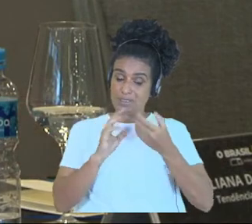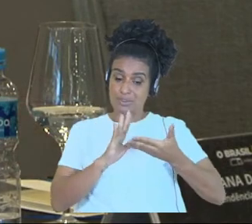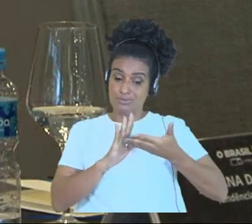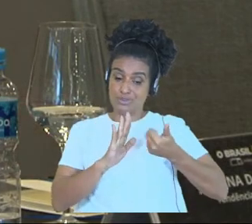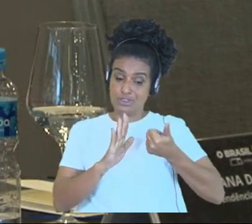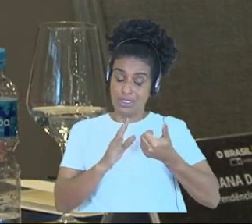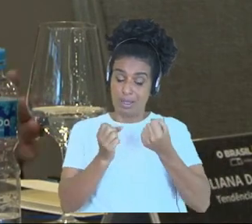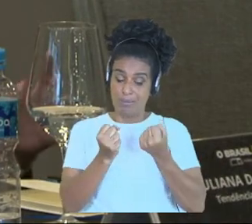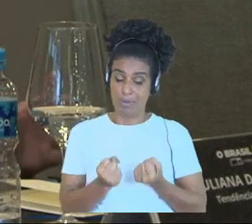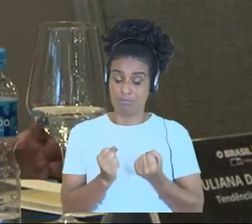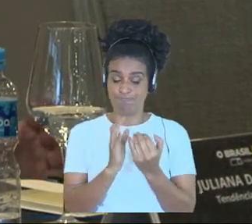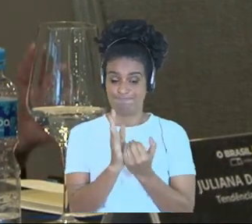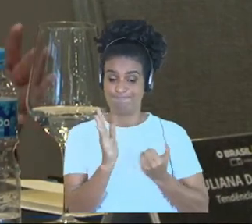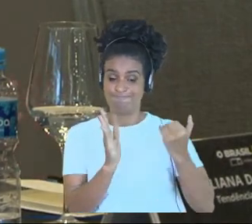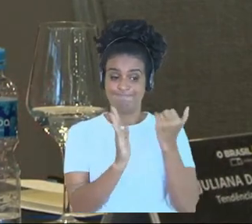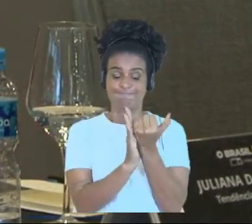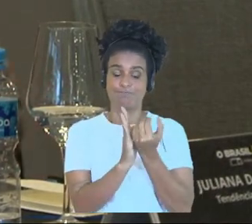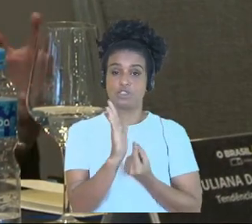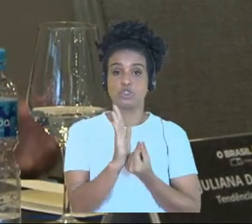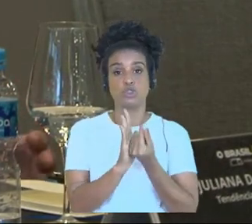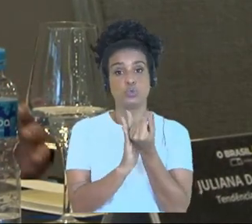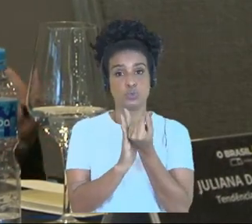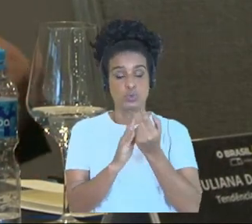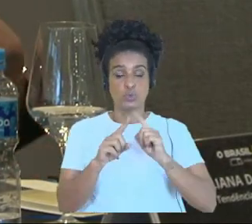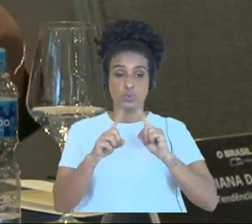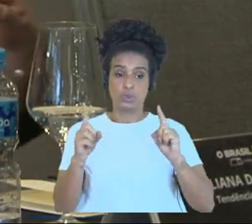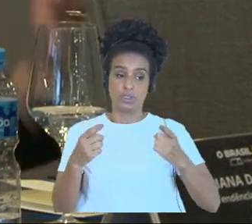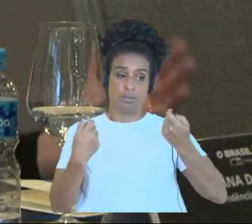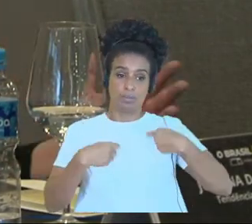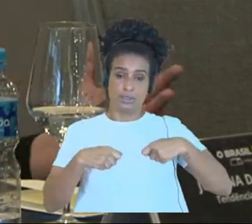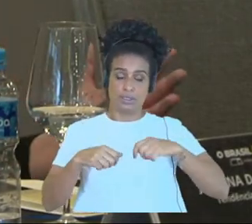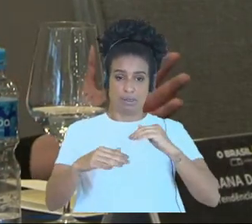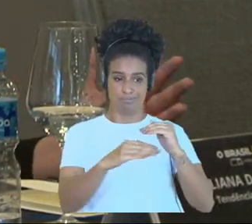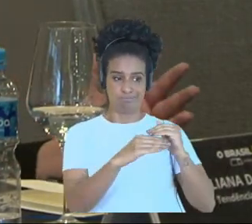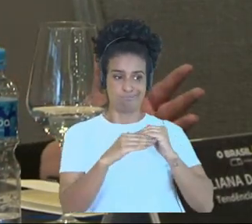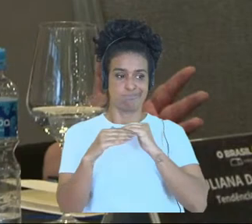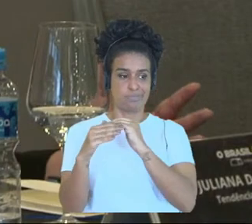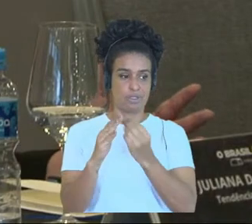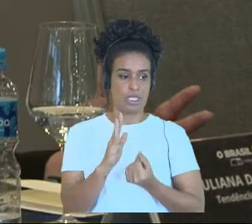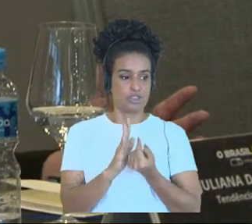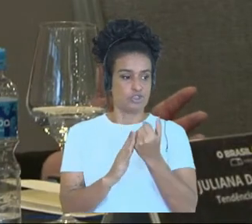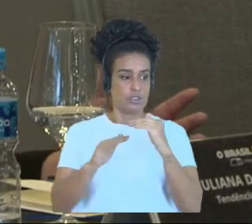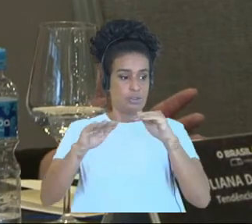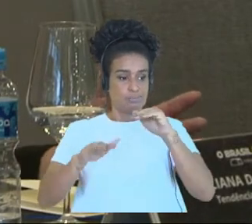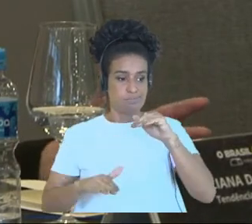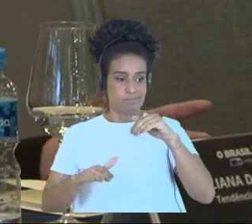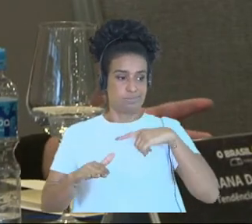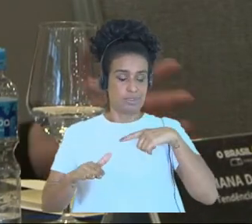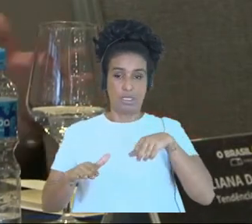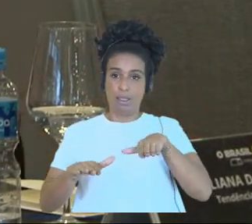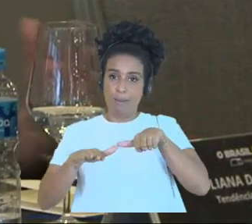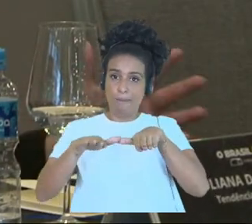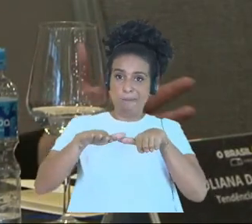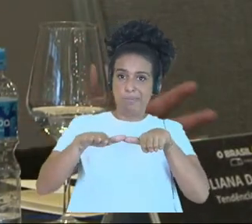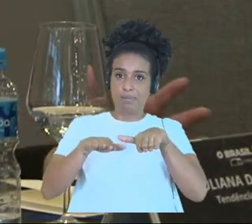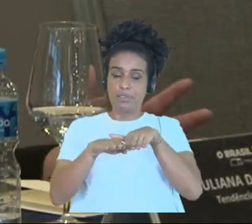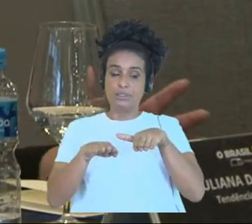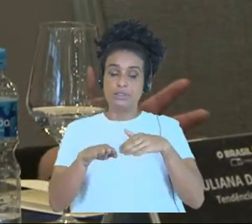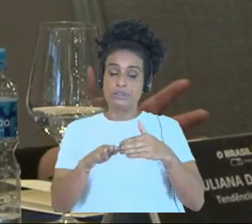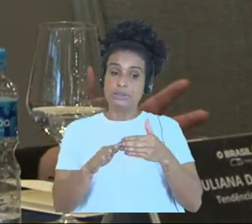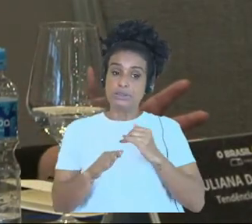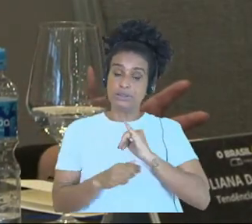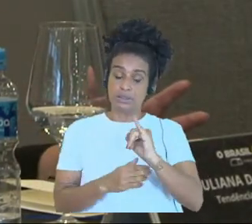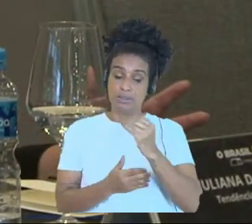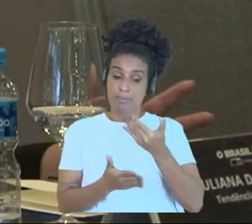aumentar a carga, né, que vai ser uma necessidade para que a gente consiga equacionar essa conta maior de gastos. Então, se a gente perde todo o